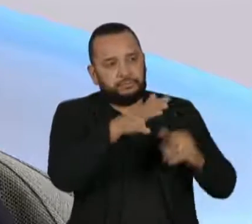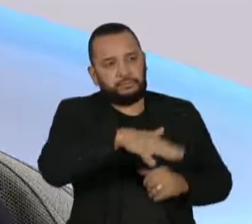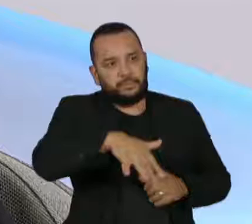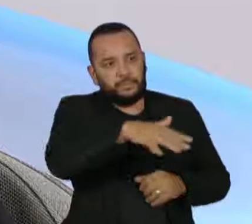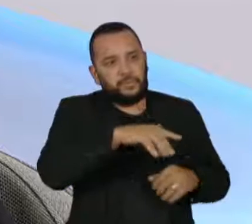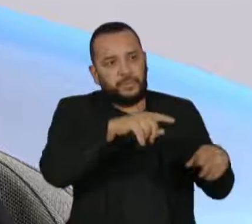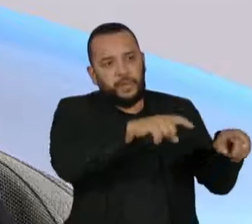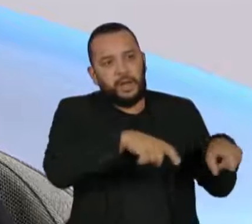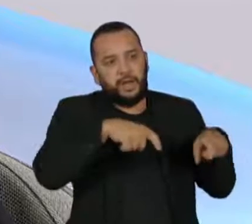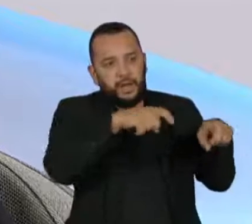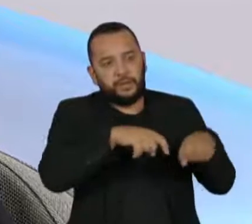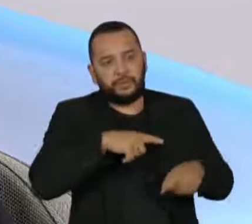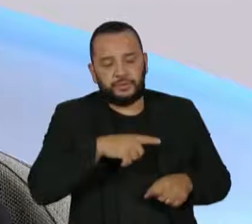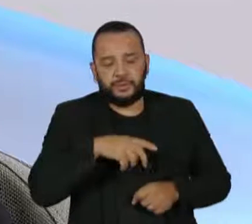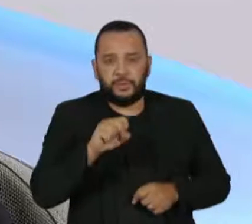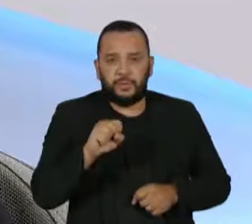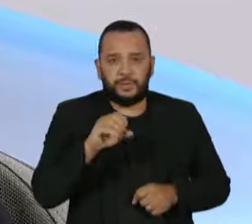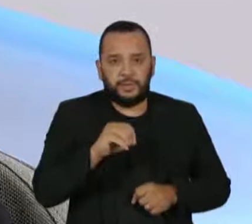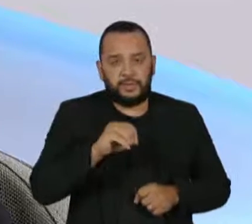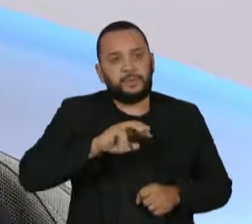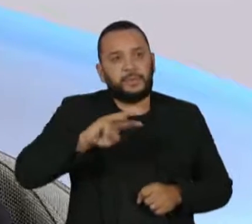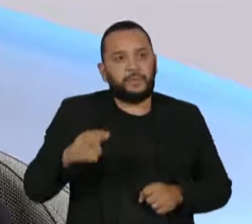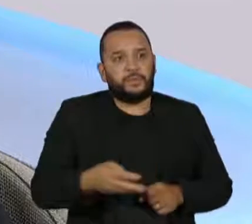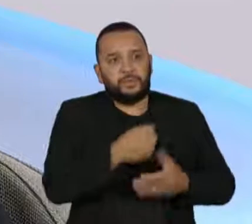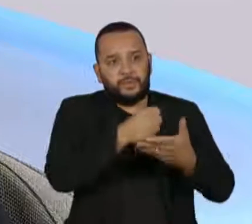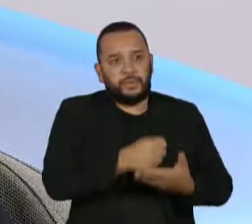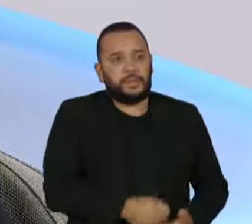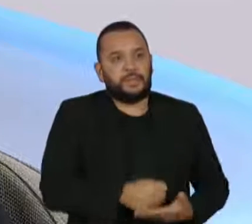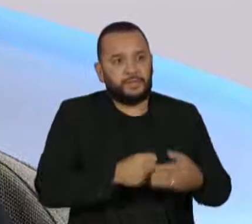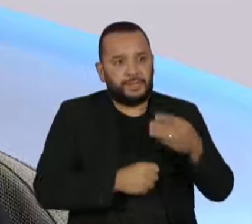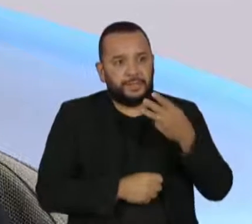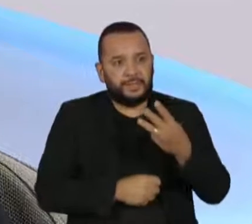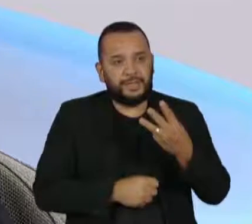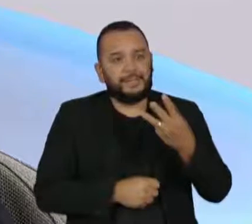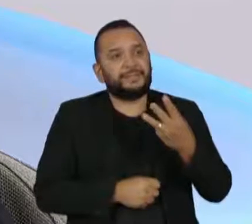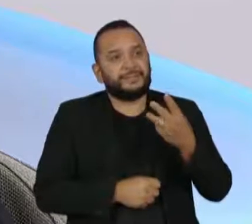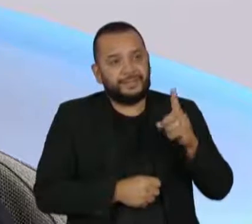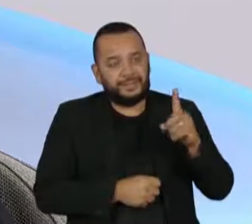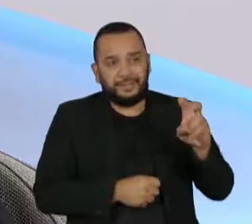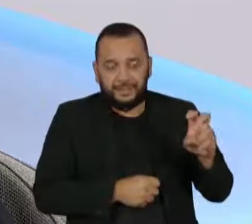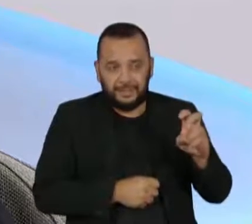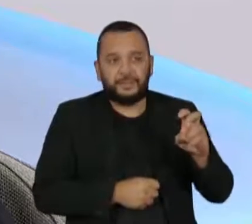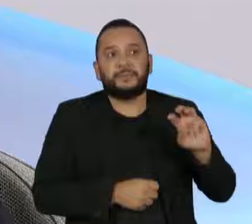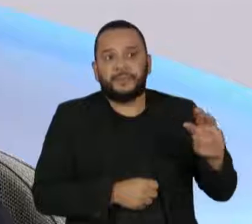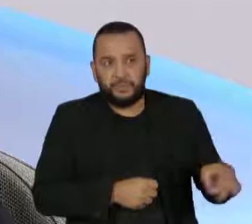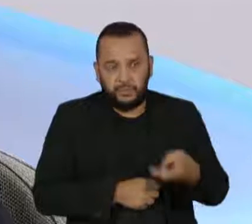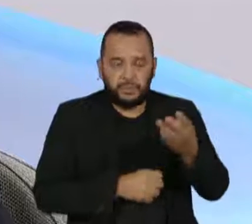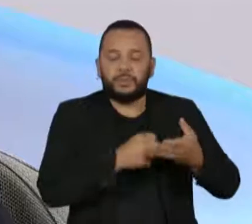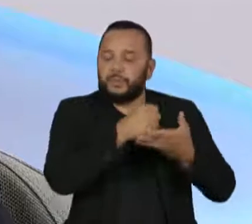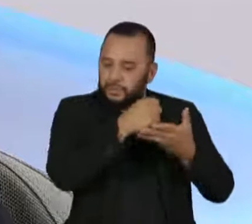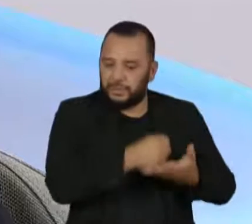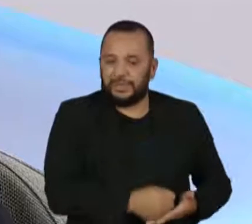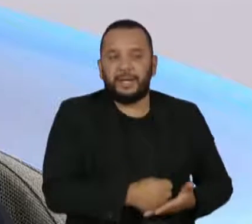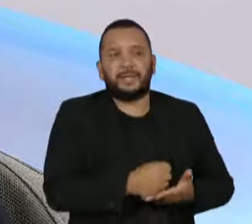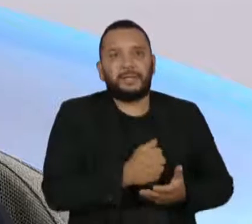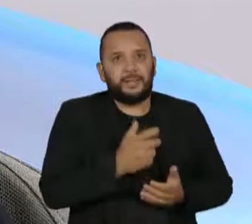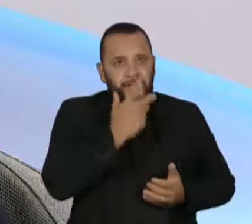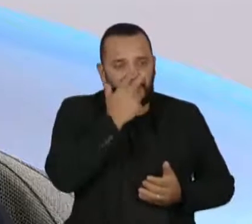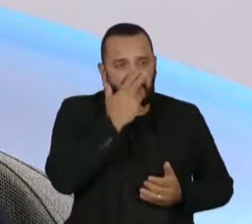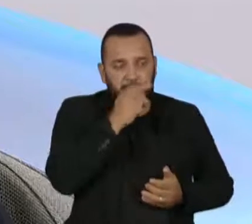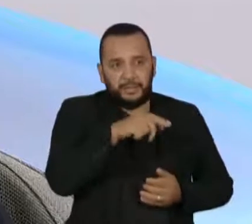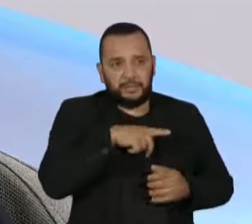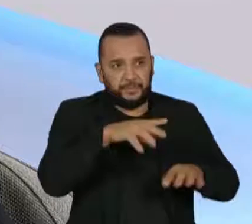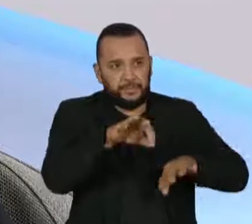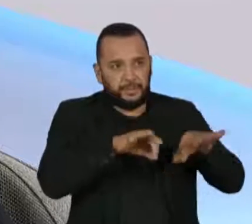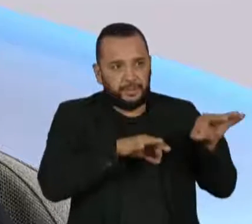agro saiu de 80 milhões de toneladas para as atuais 315 milhões de toneladas. E me parece que com esse plano que o